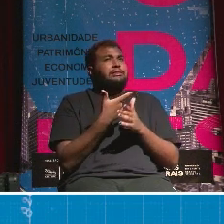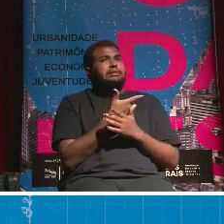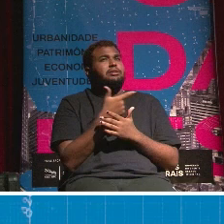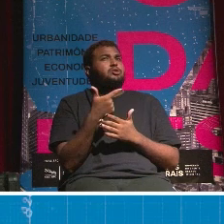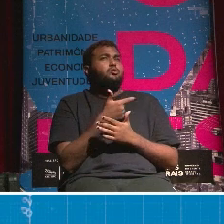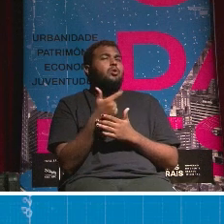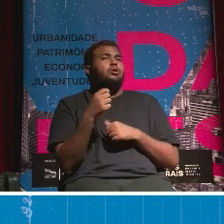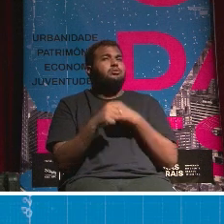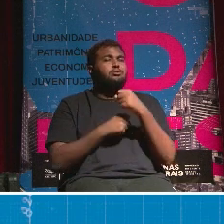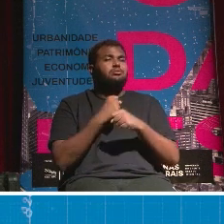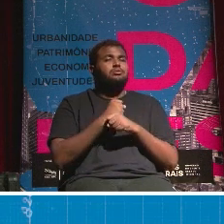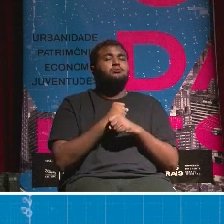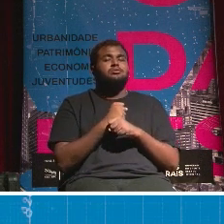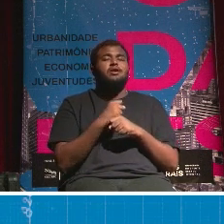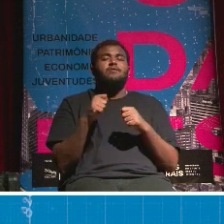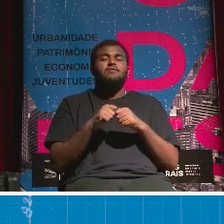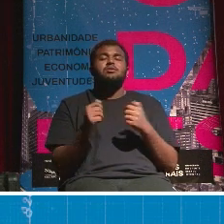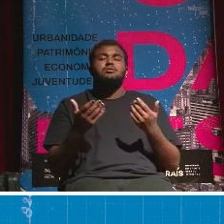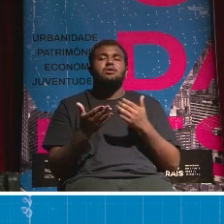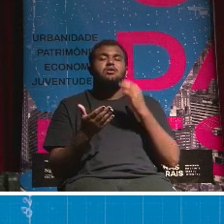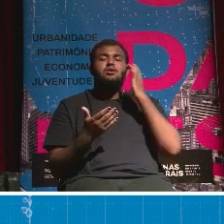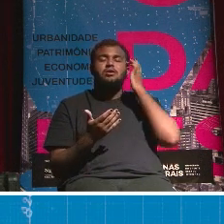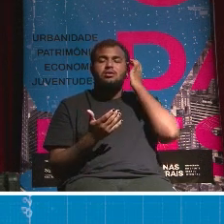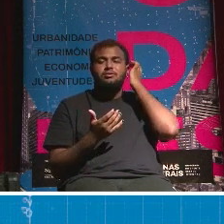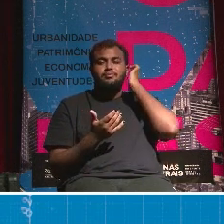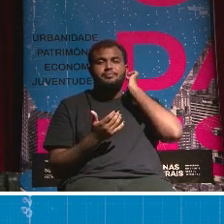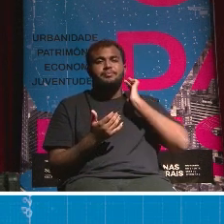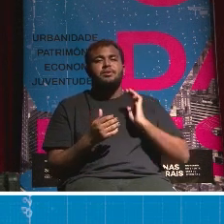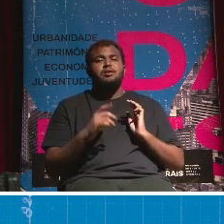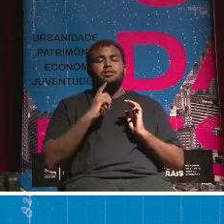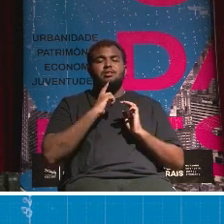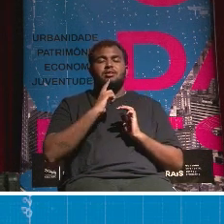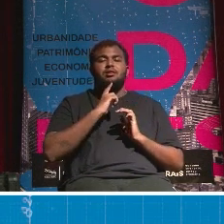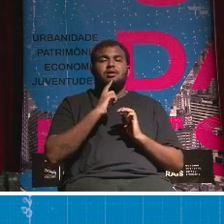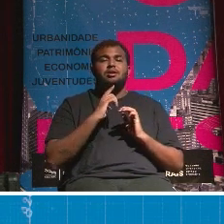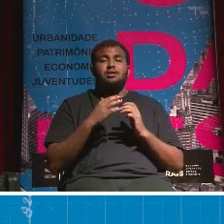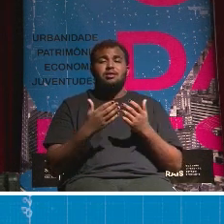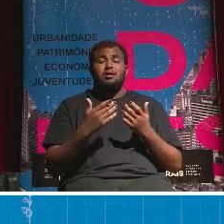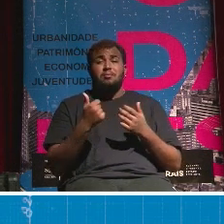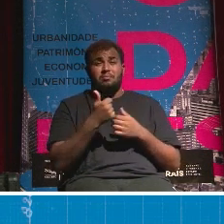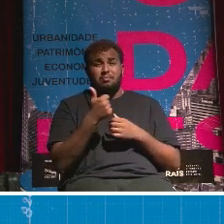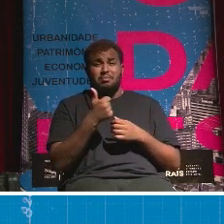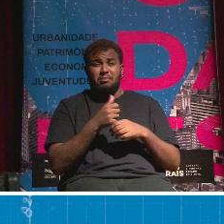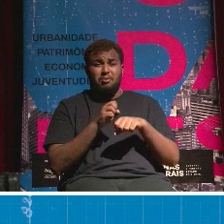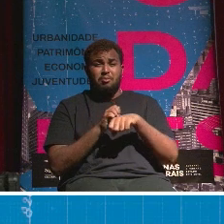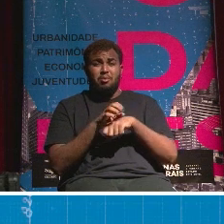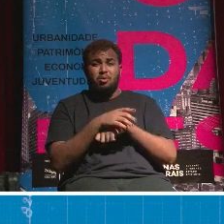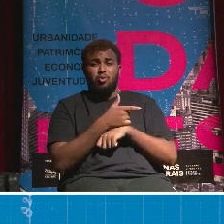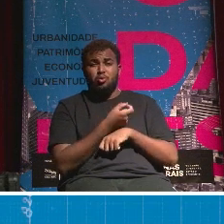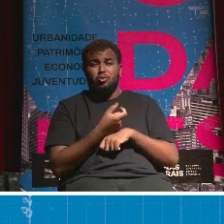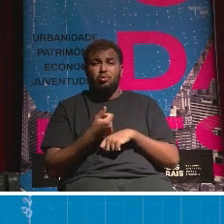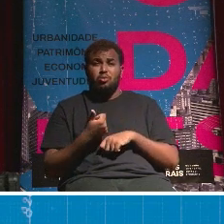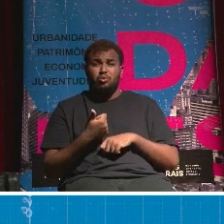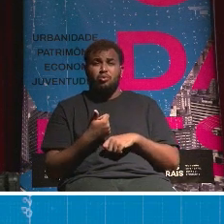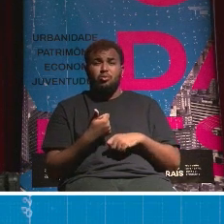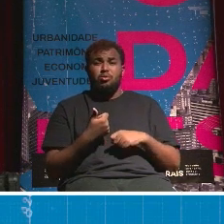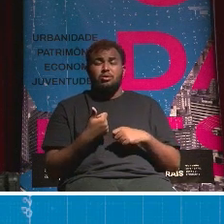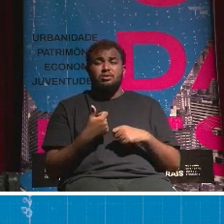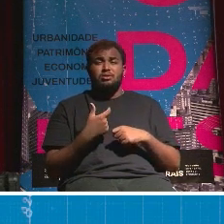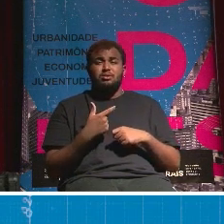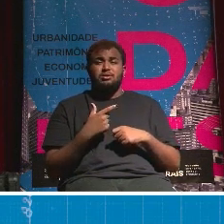22 anos, vai fazer agora, ela terminou seu doutorado e fez a sua primeira publicação em 2001. Ela é uma